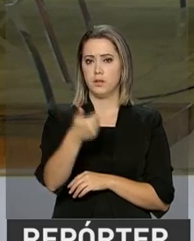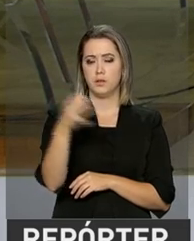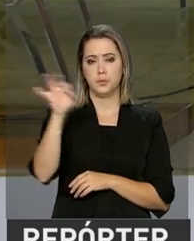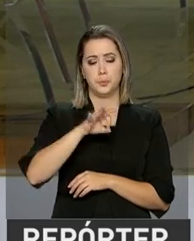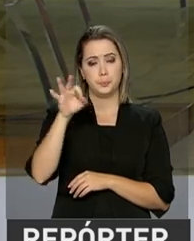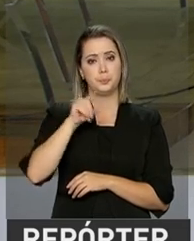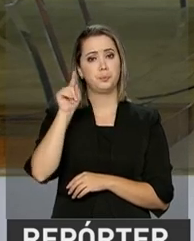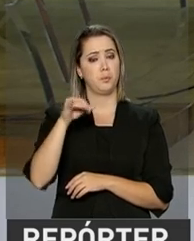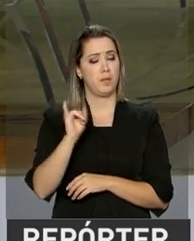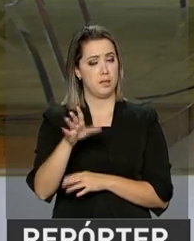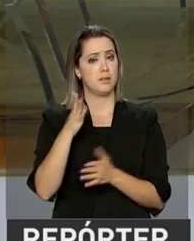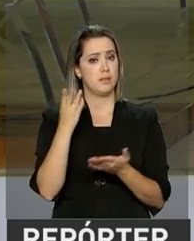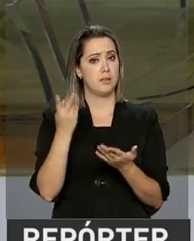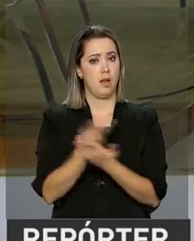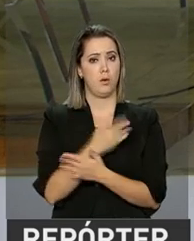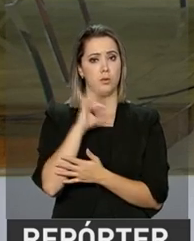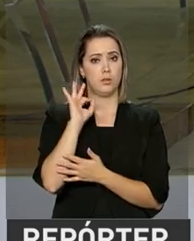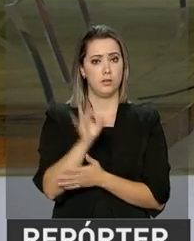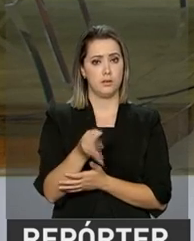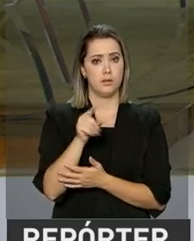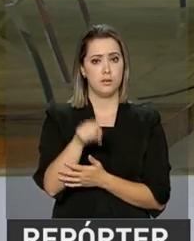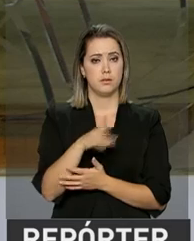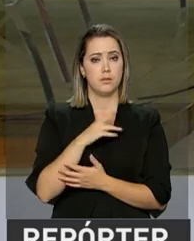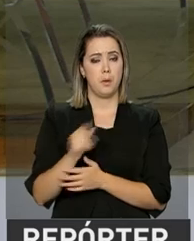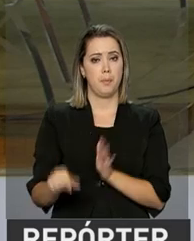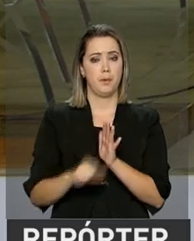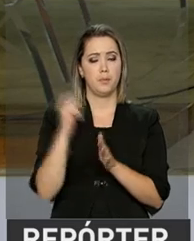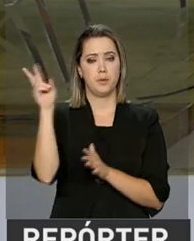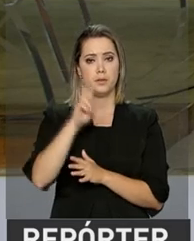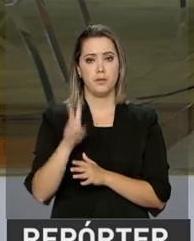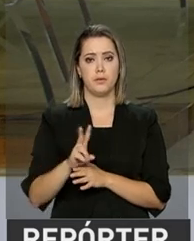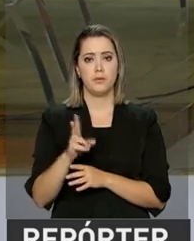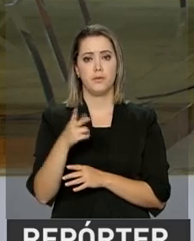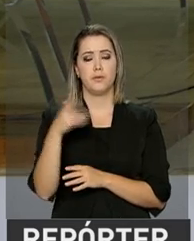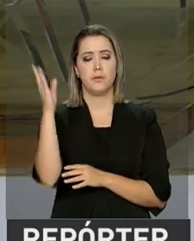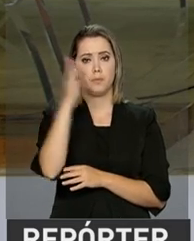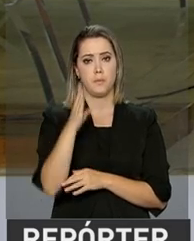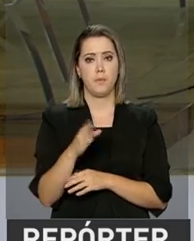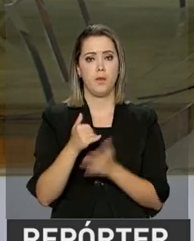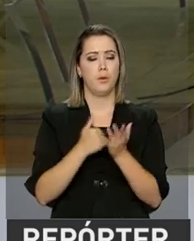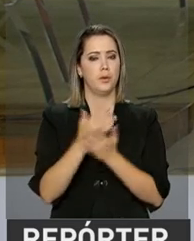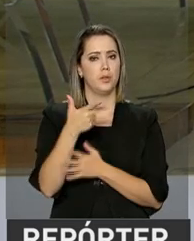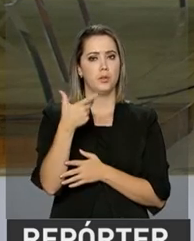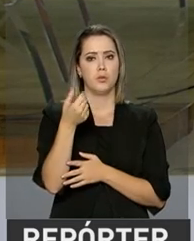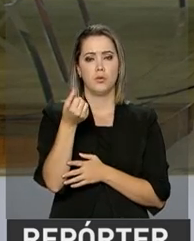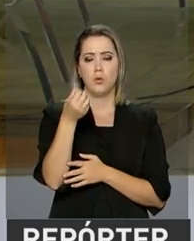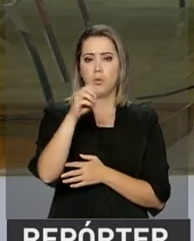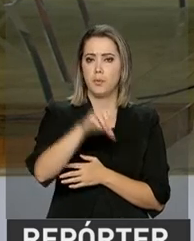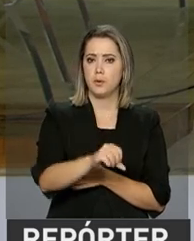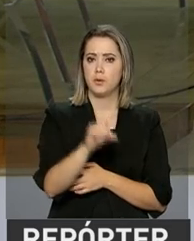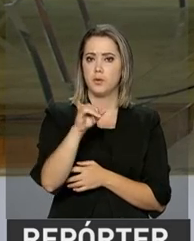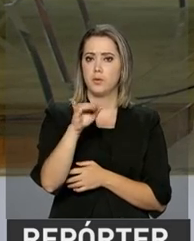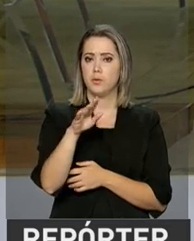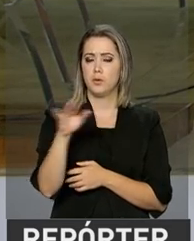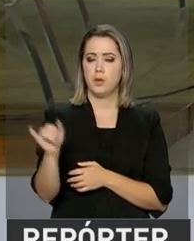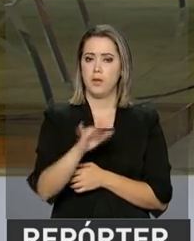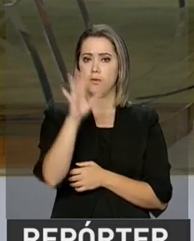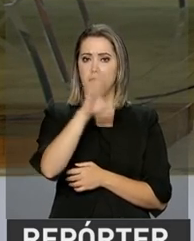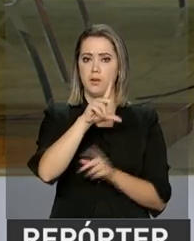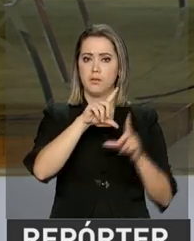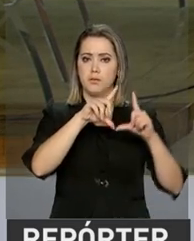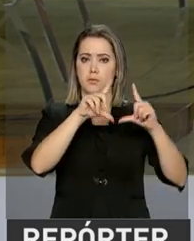confirme vai ser a primeira vez no Brasil desde 2009 que o reajuste de preços fica